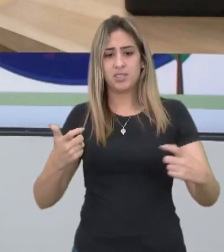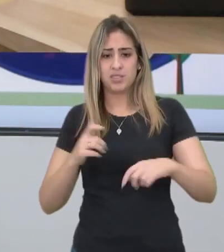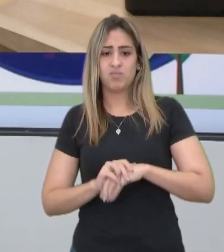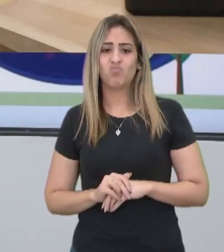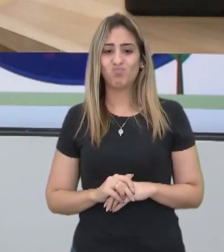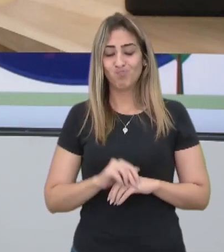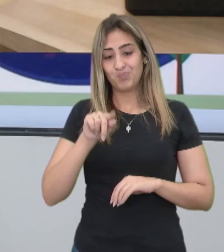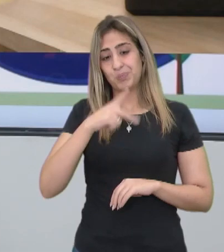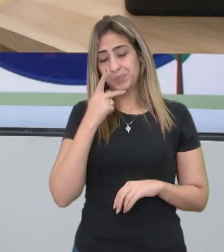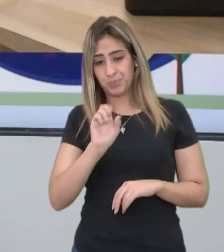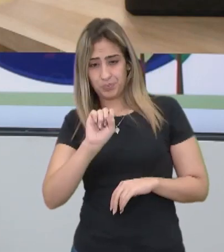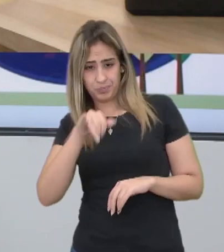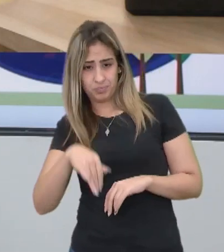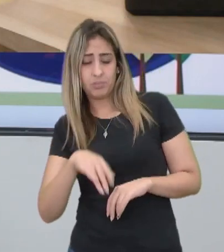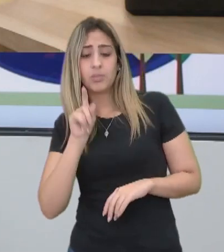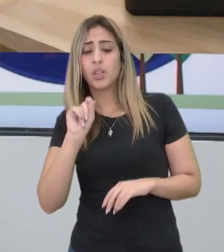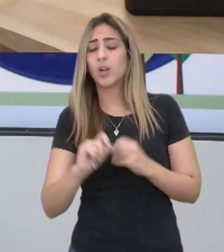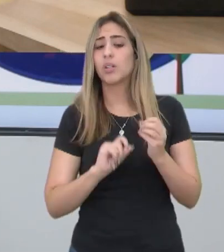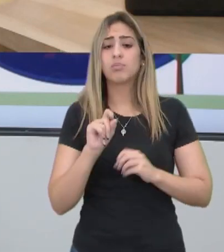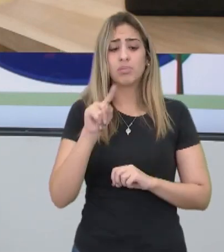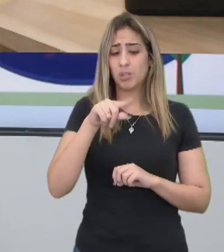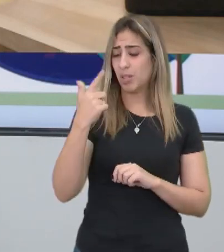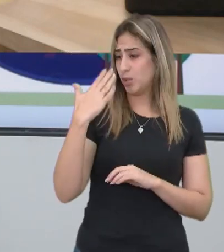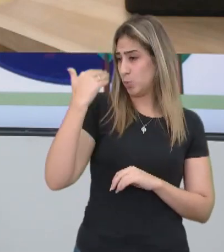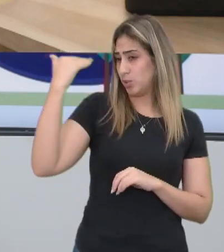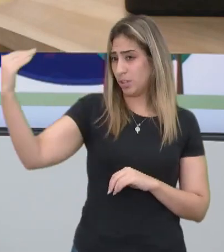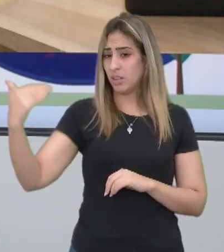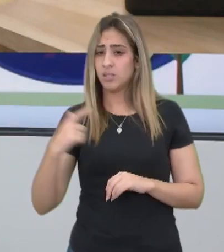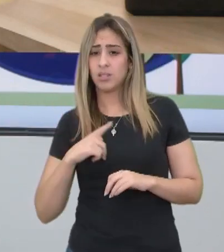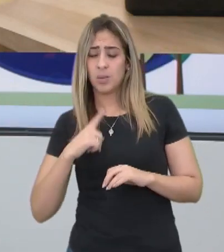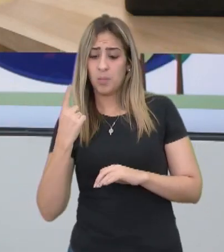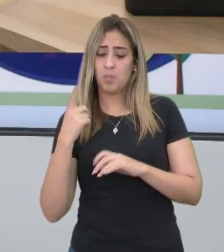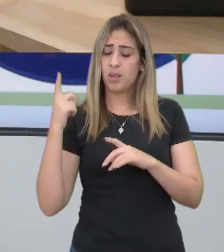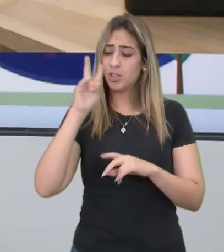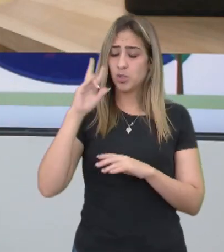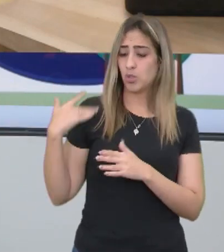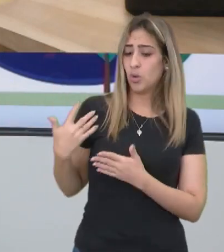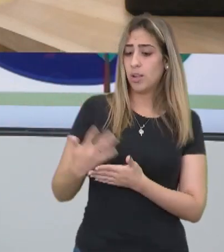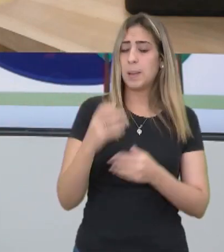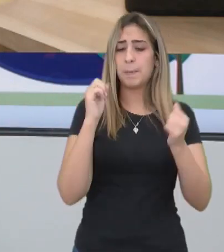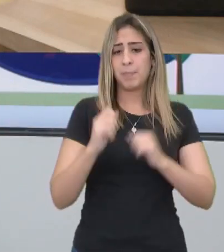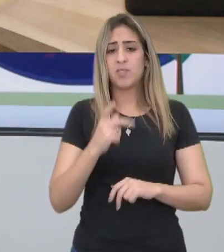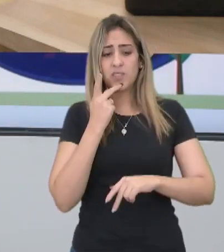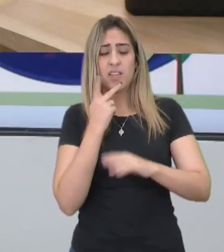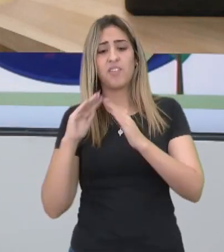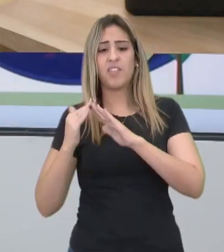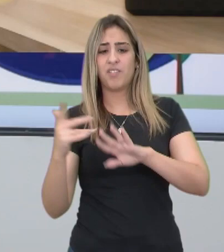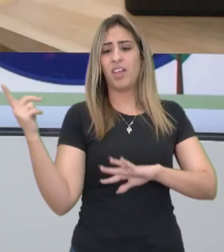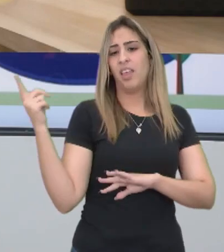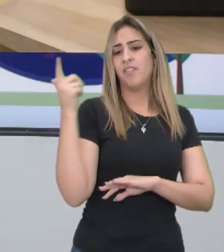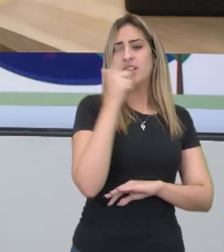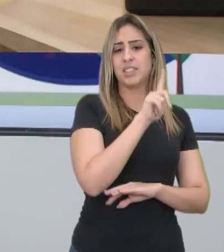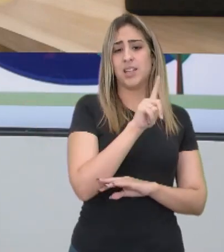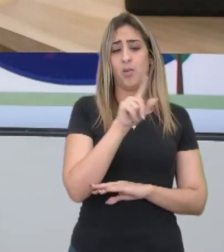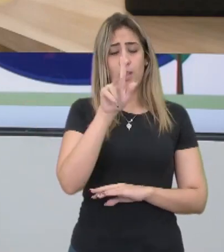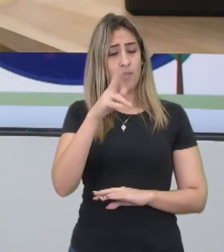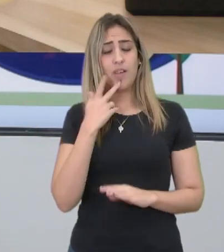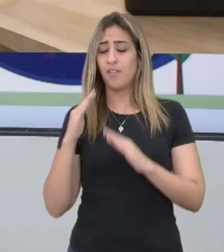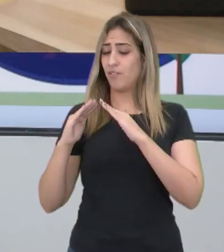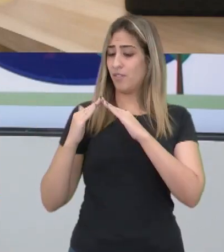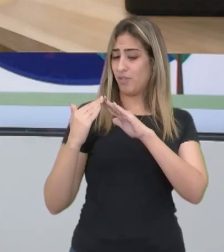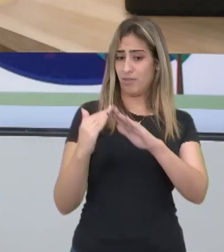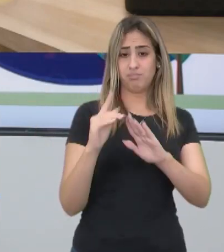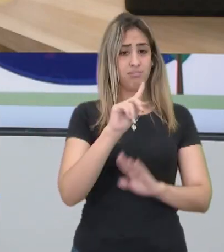E ele falou assim, não é porque ele tem sucesso, tem hoje uma carreira, que ele pode dizer que a favela venceu. Ele diz assim, a favela